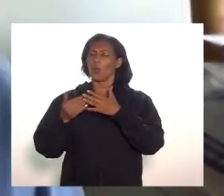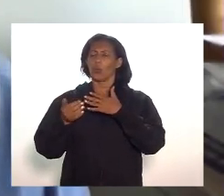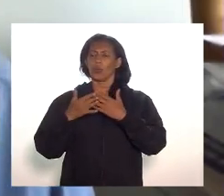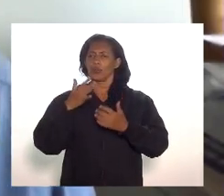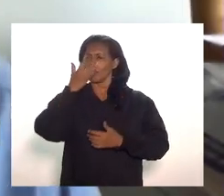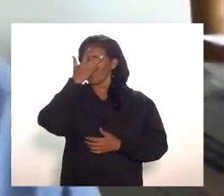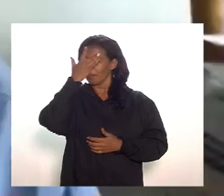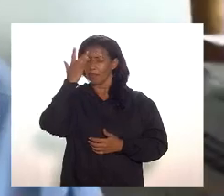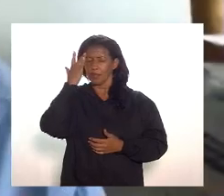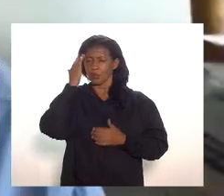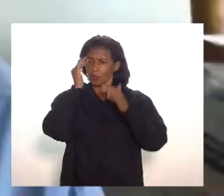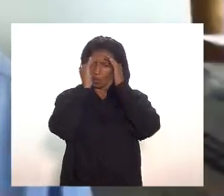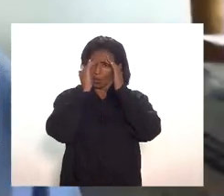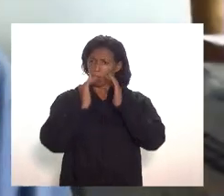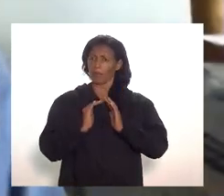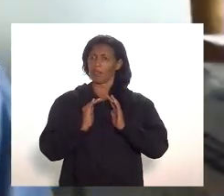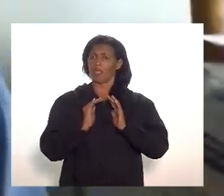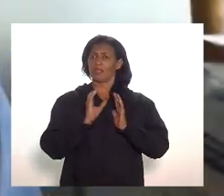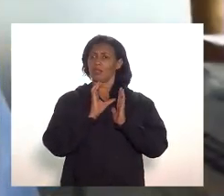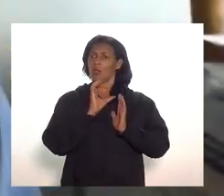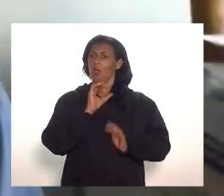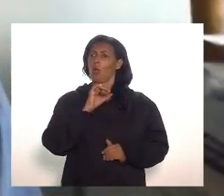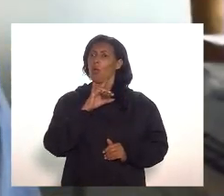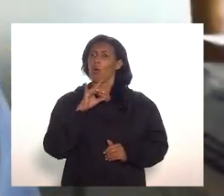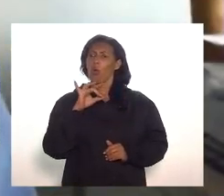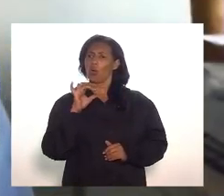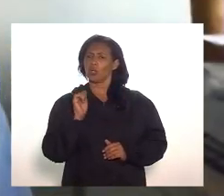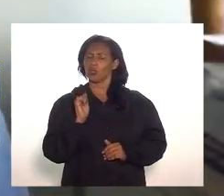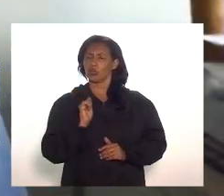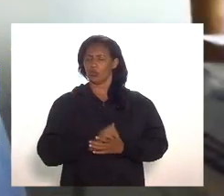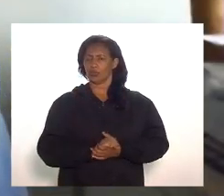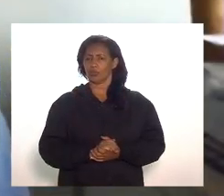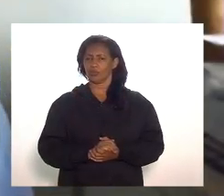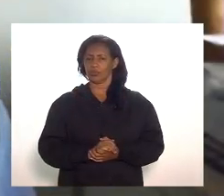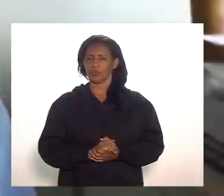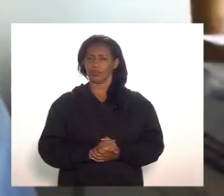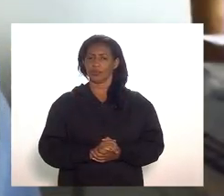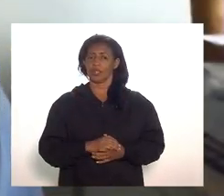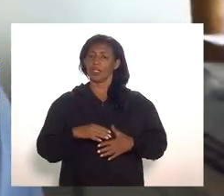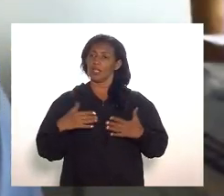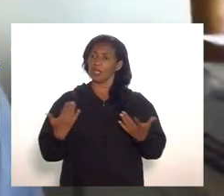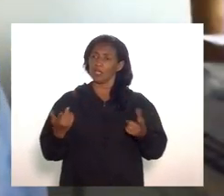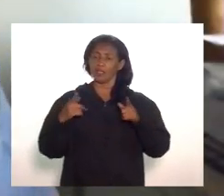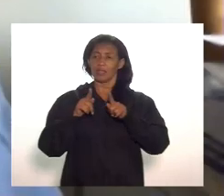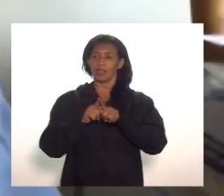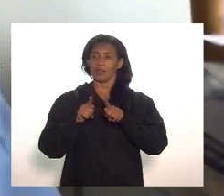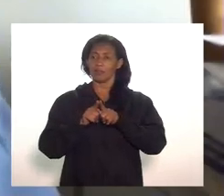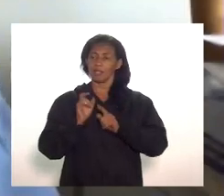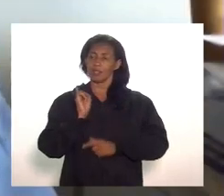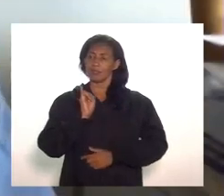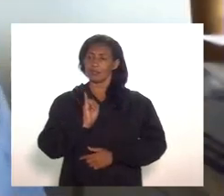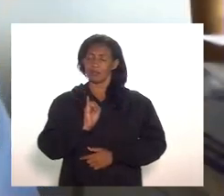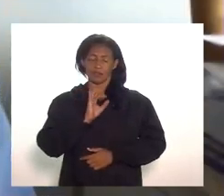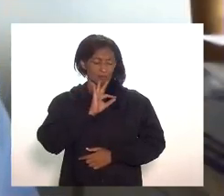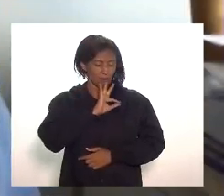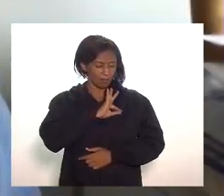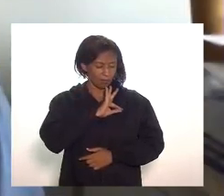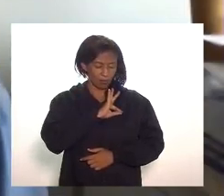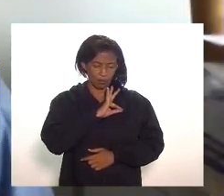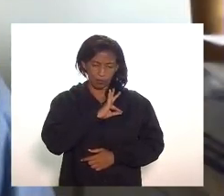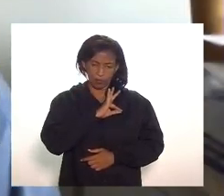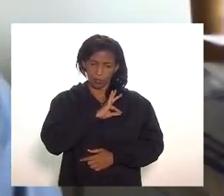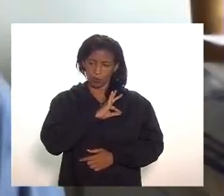o Código Penal. E até mesmo, deputada Tia Ju, se a Polícia Militar, conveniada